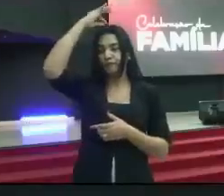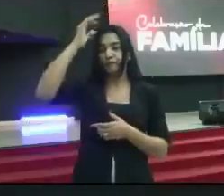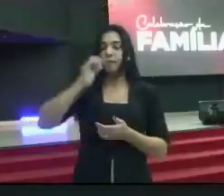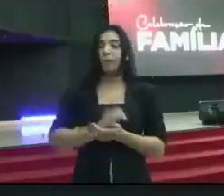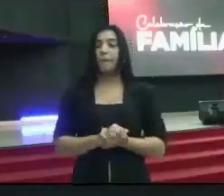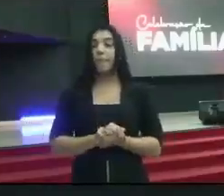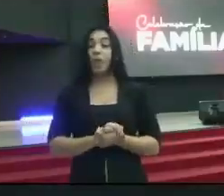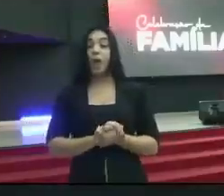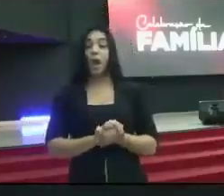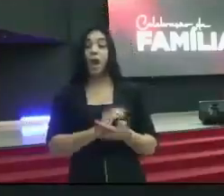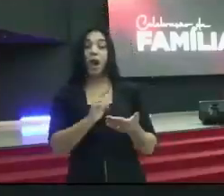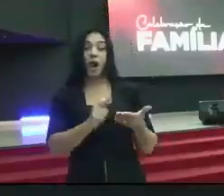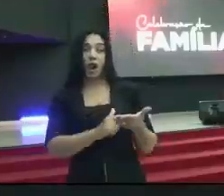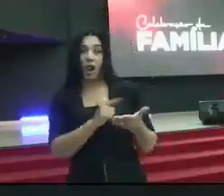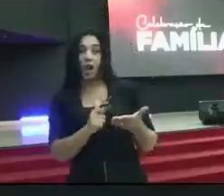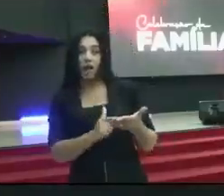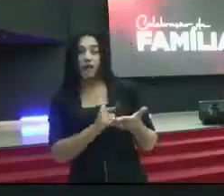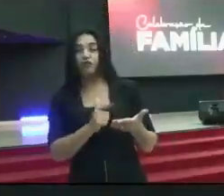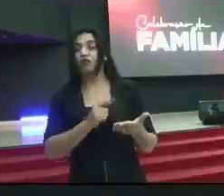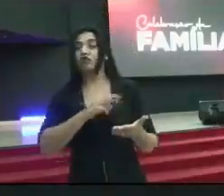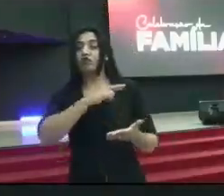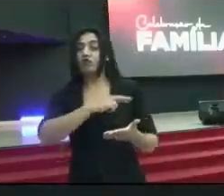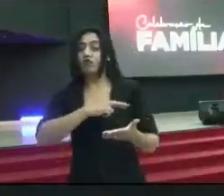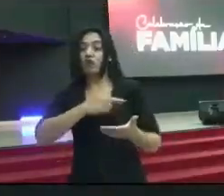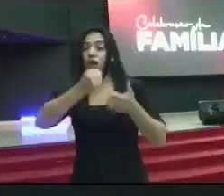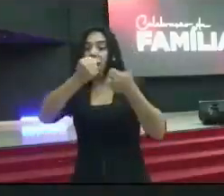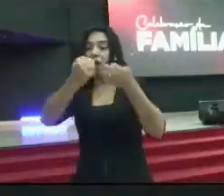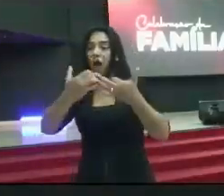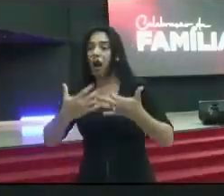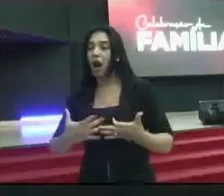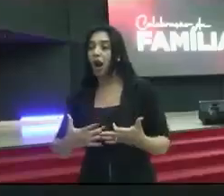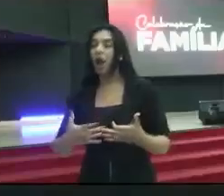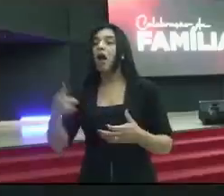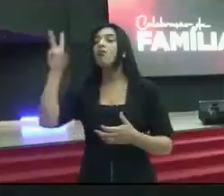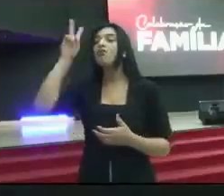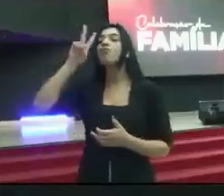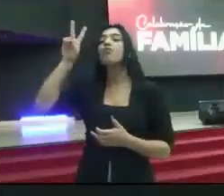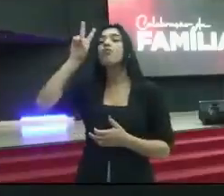O livro de Ruth começa contando a história de uma família,